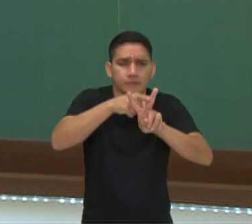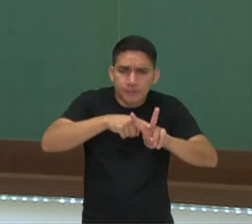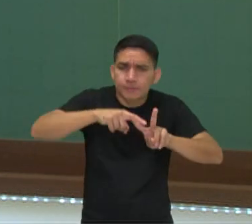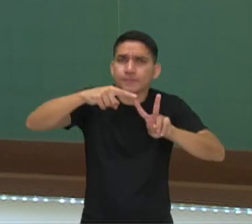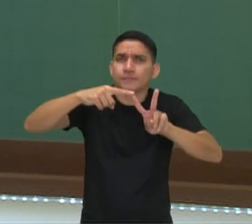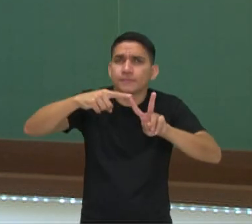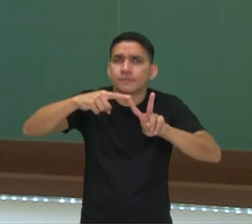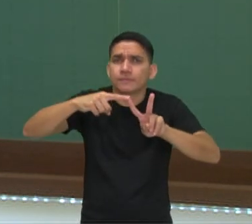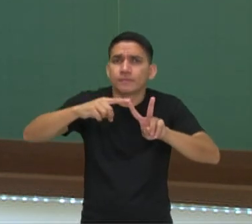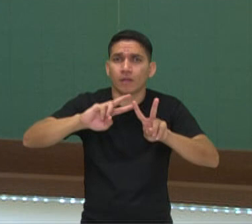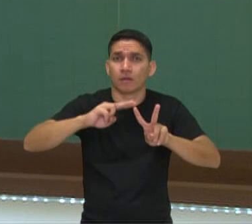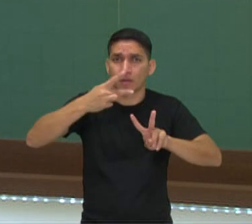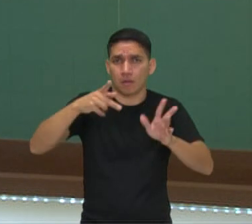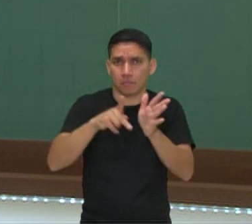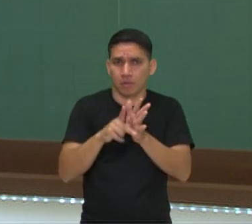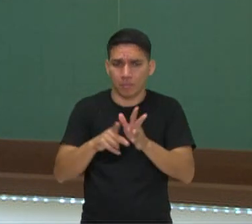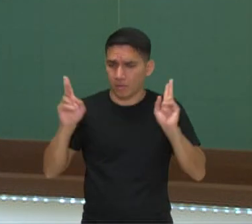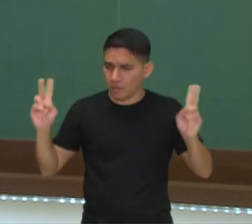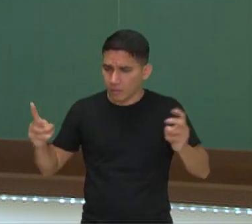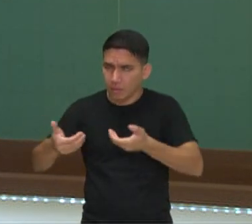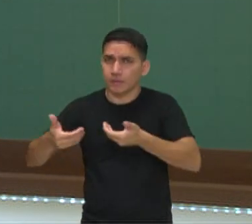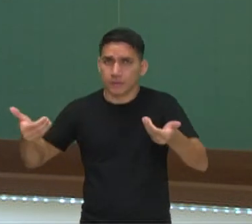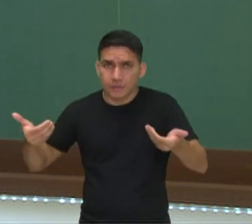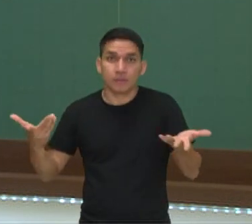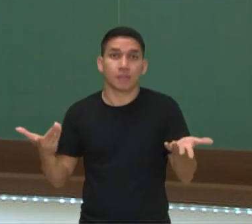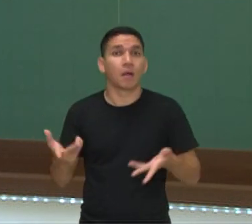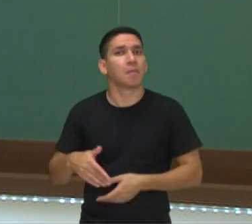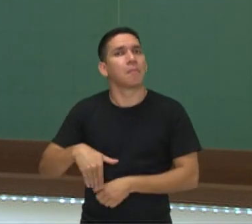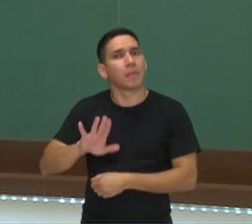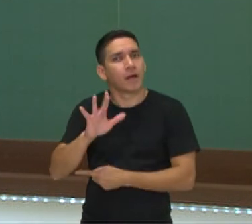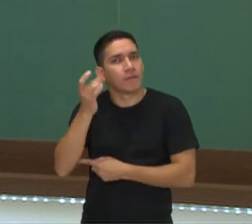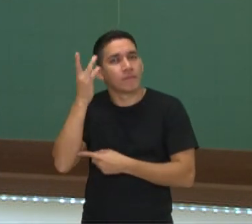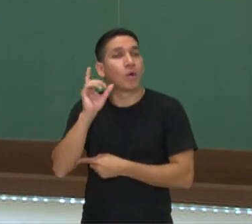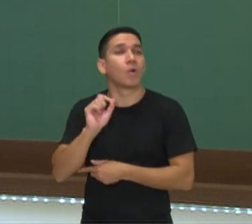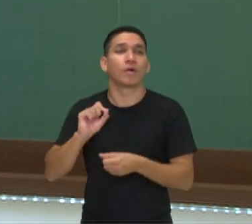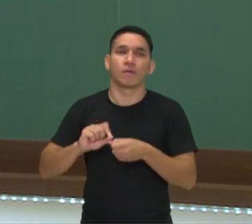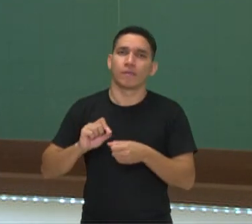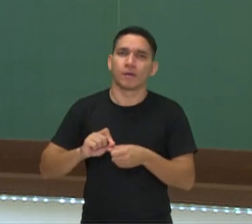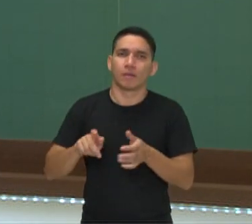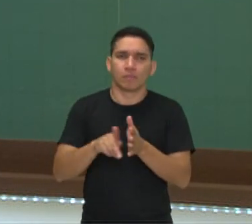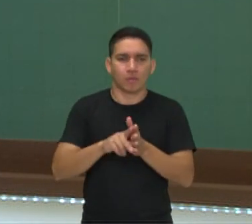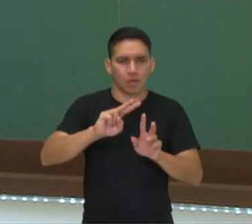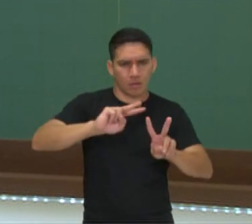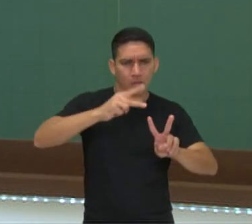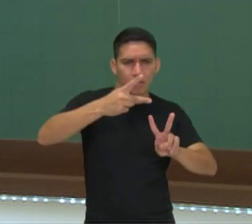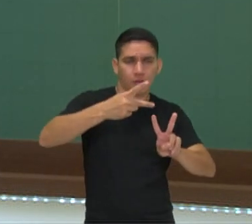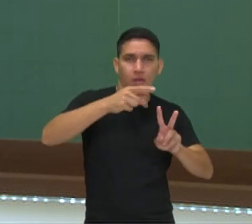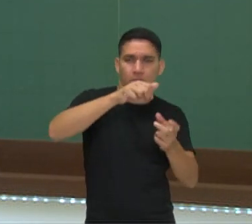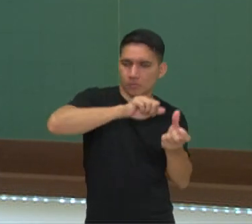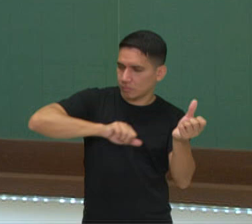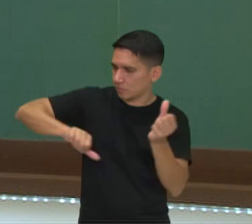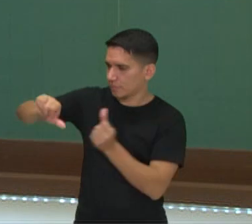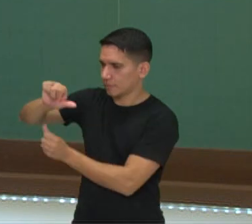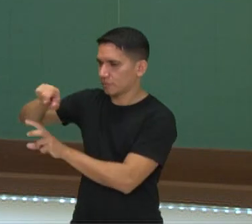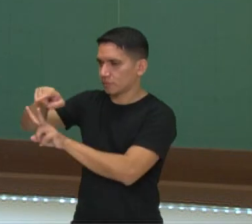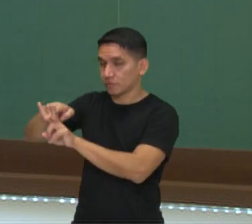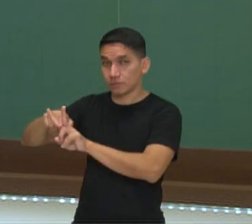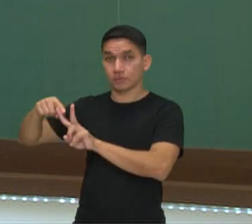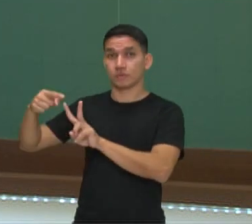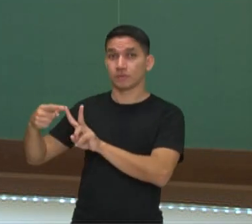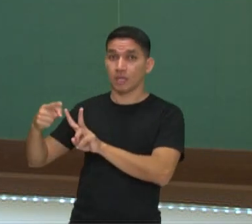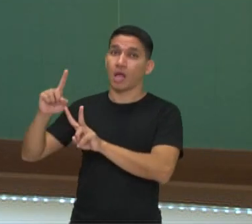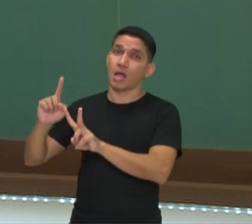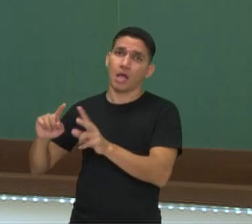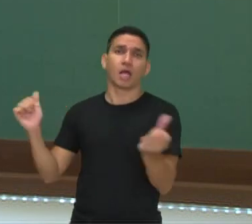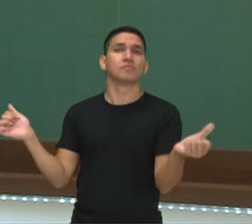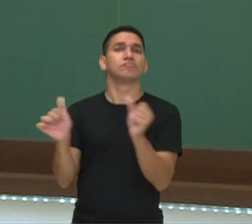os membros. Mas na prática ainda, passa o quadrado na forma de raiz quadrada, ok? São operações